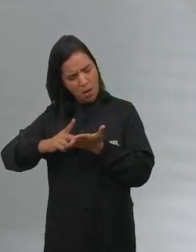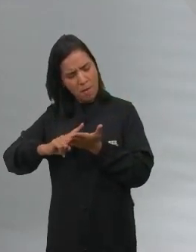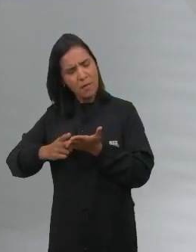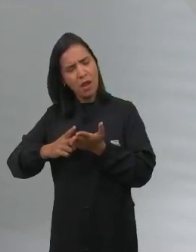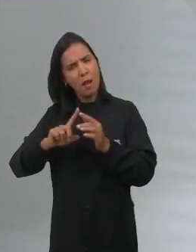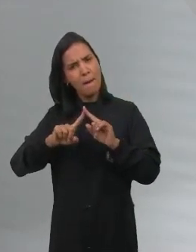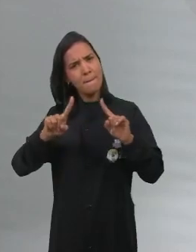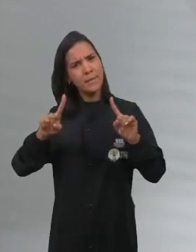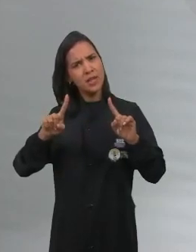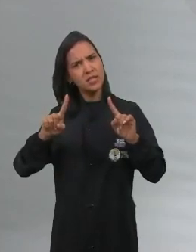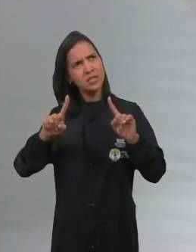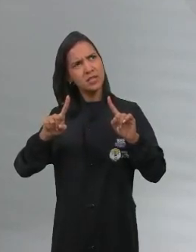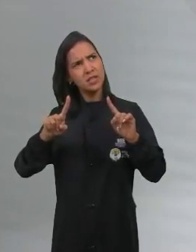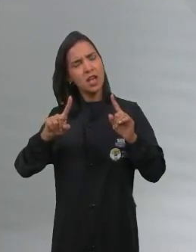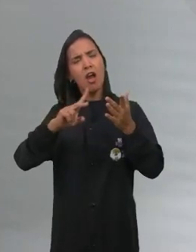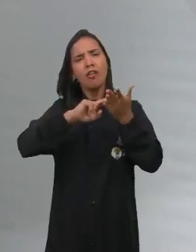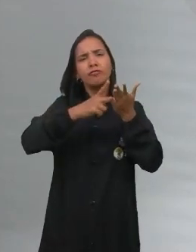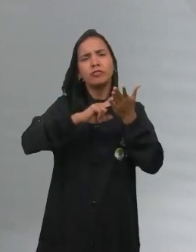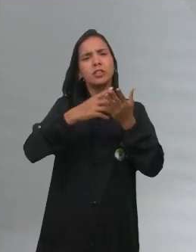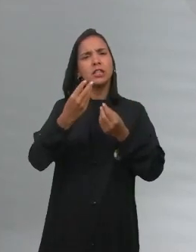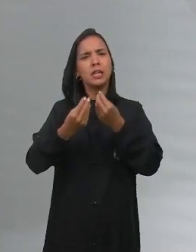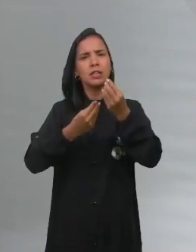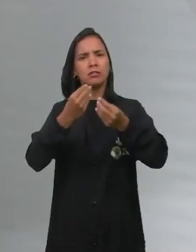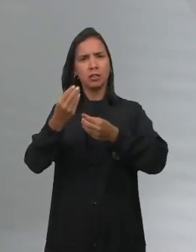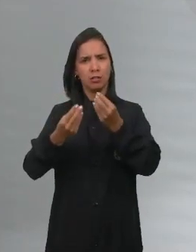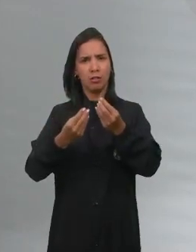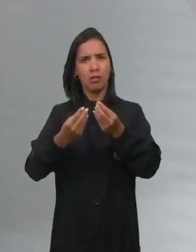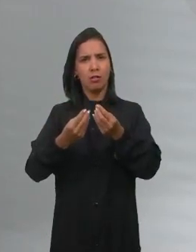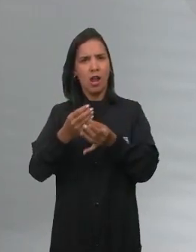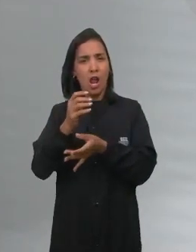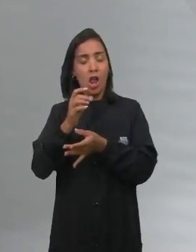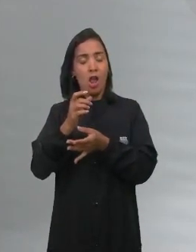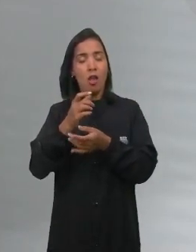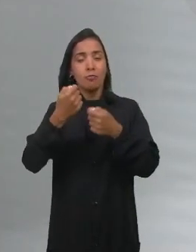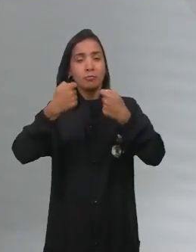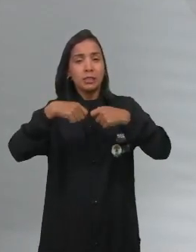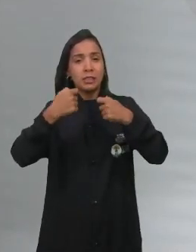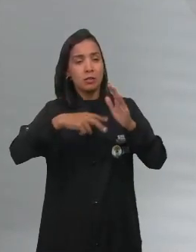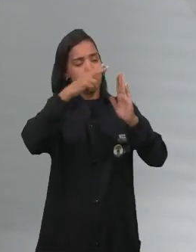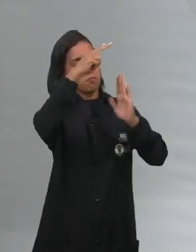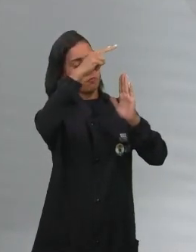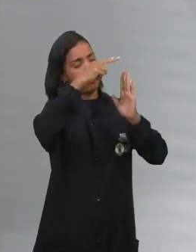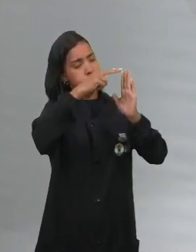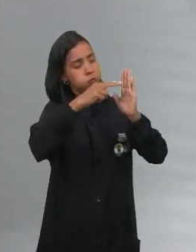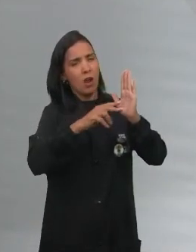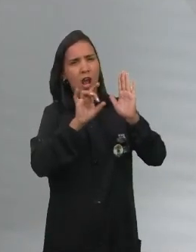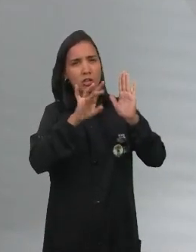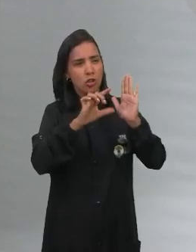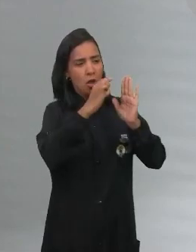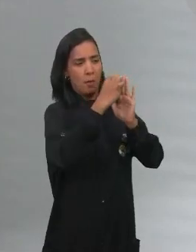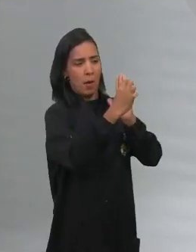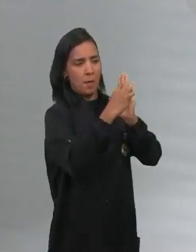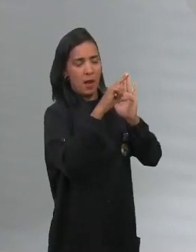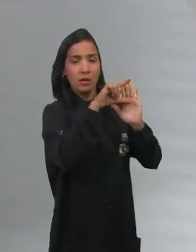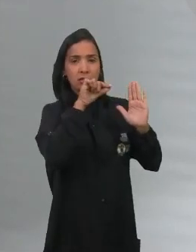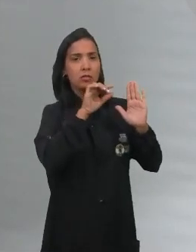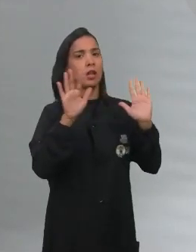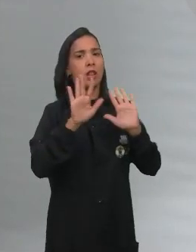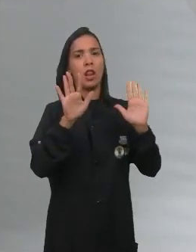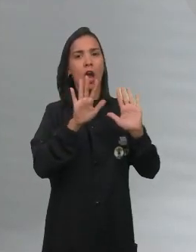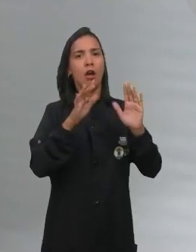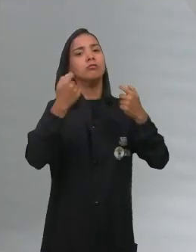que eu não posso interpretar um texto apenas por um trecho. Eu preciso ler todo um conjunto para formular ali